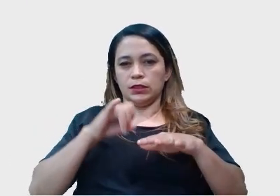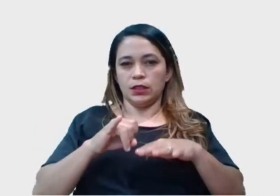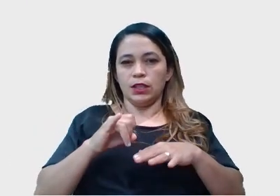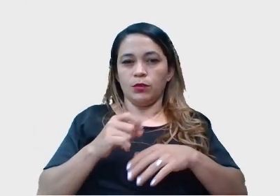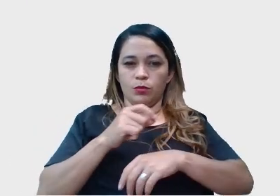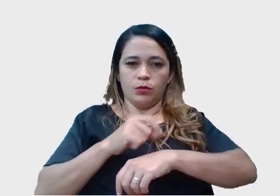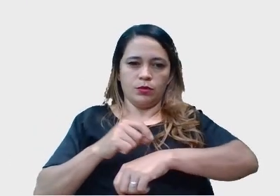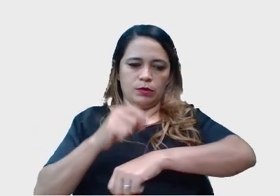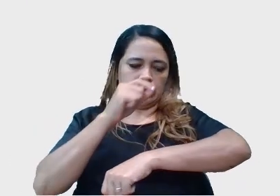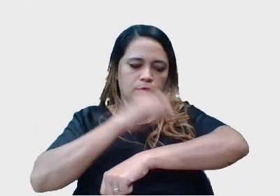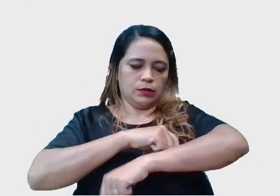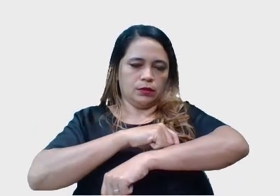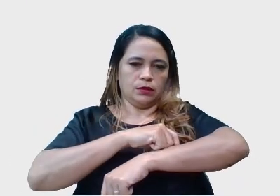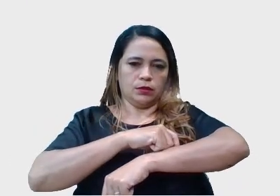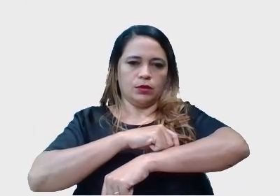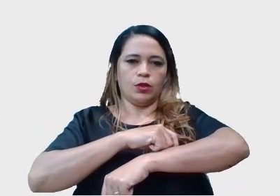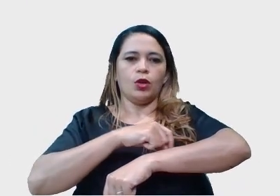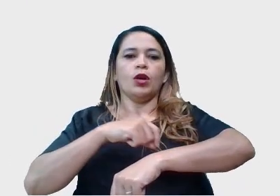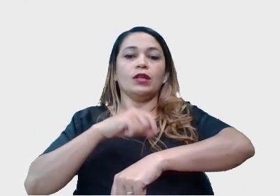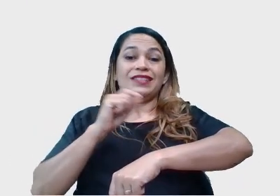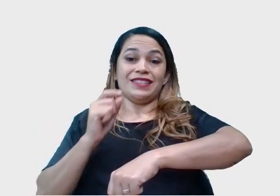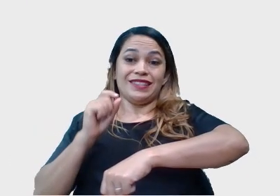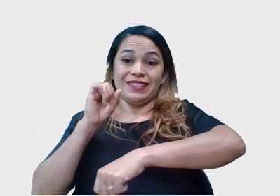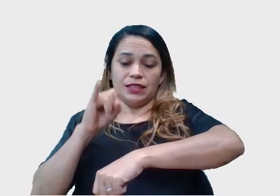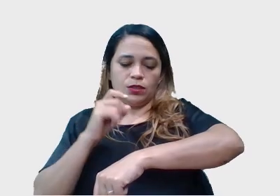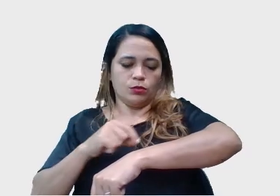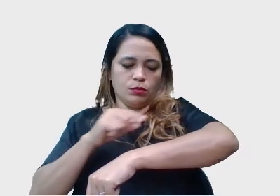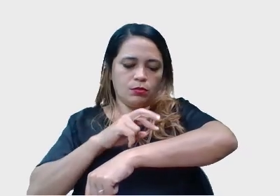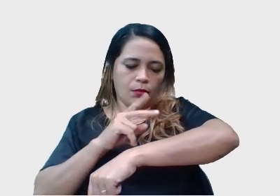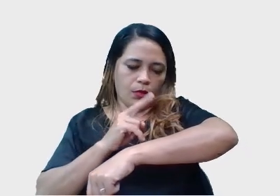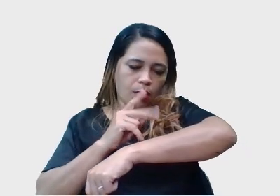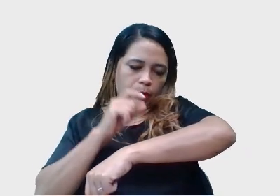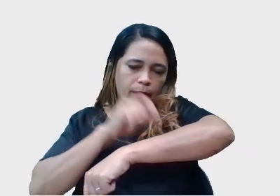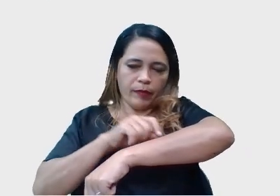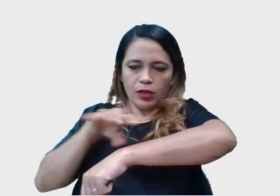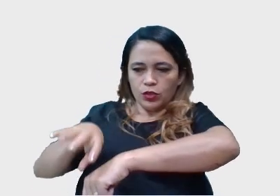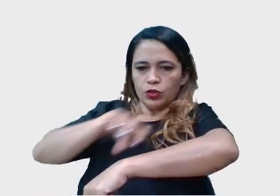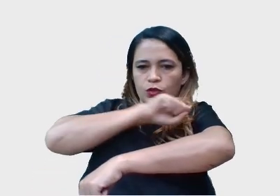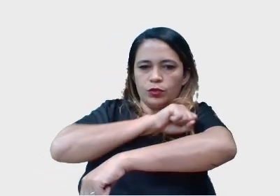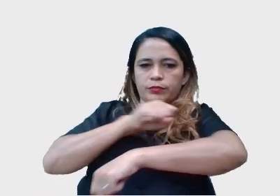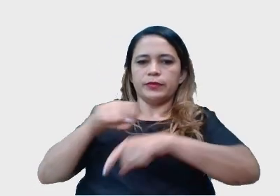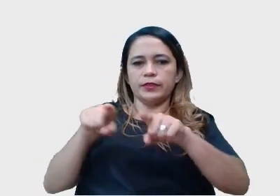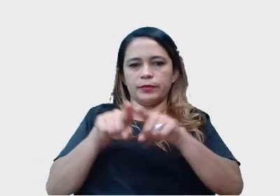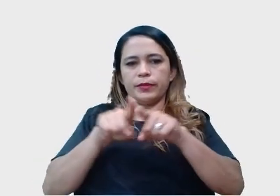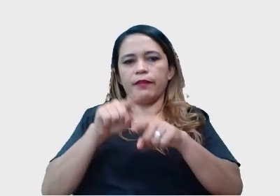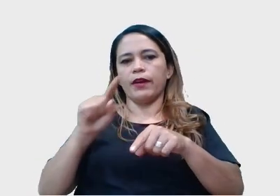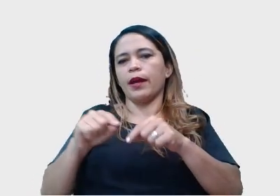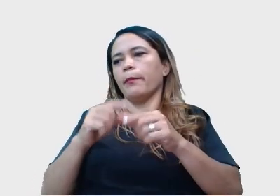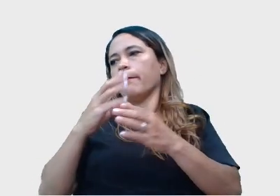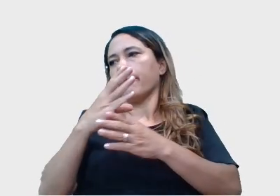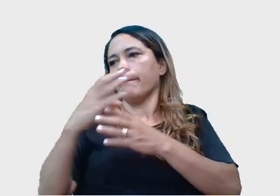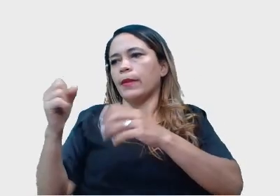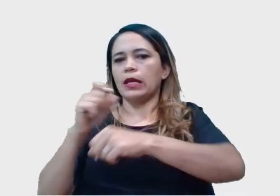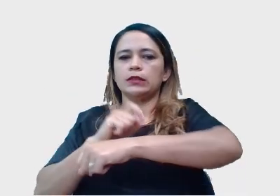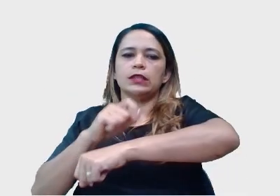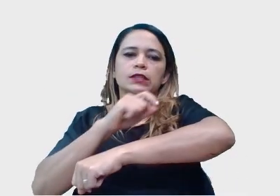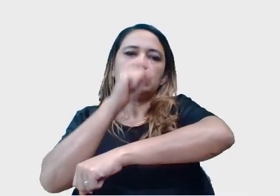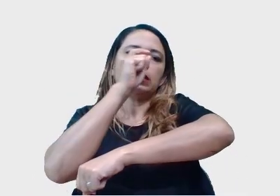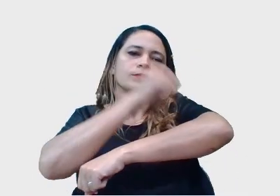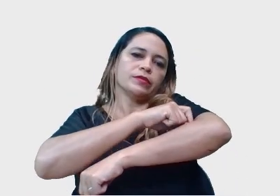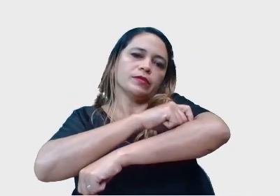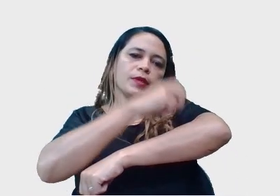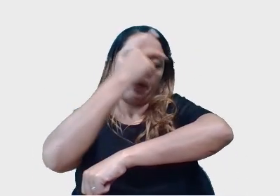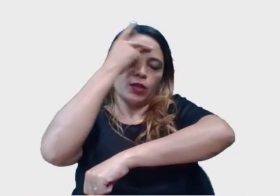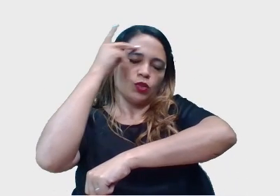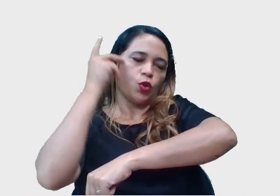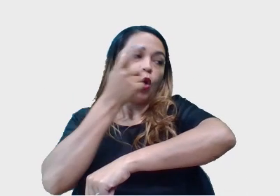picar esta pessoa, o barbeiro também vai pegar o protozoário, e se esse barbeiro picar uma outra pessoa aqui do ladinho, ó, essa pessoa